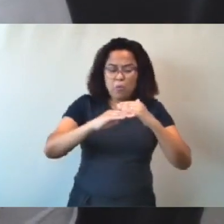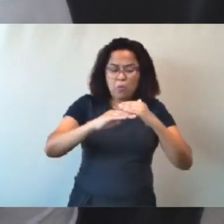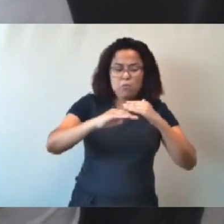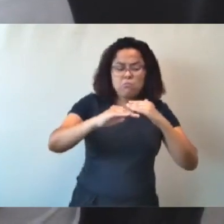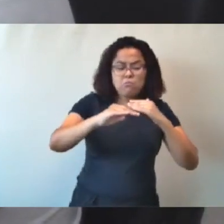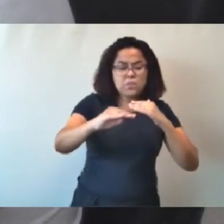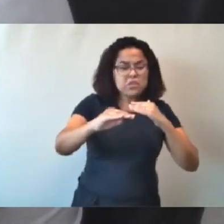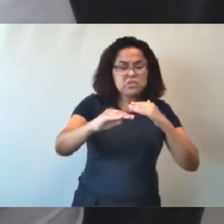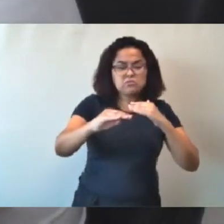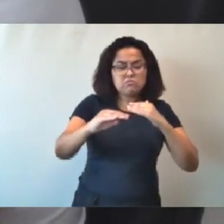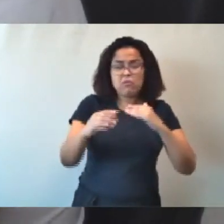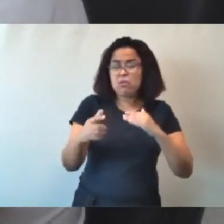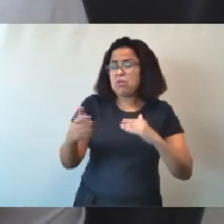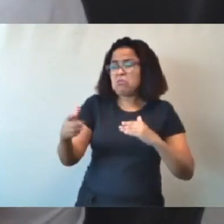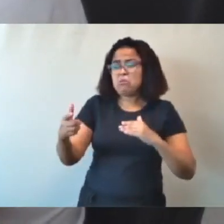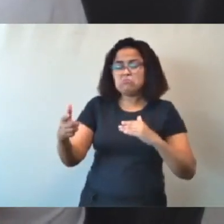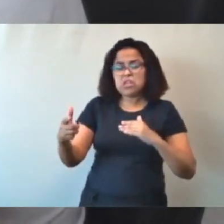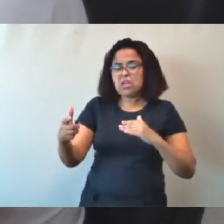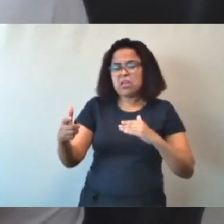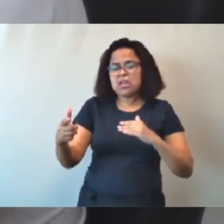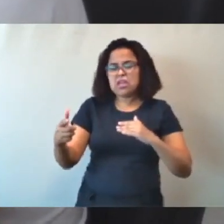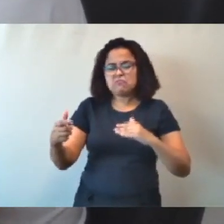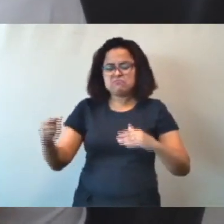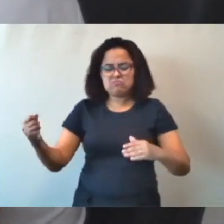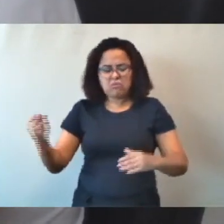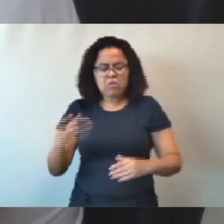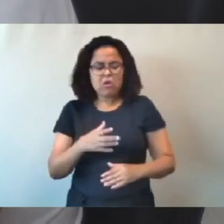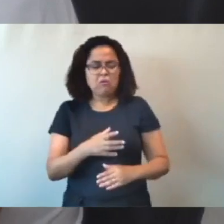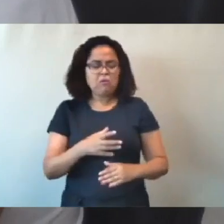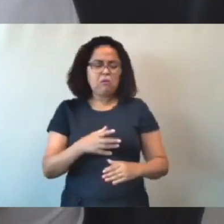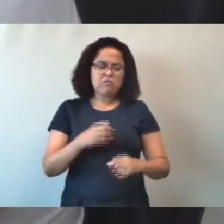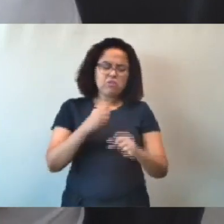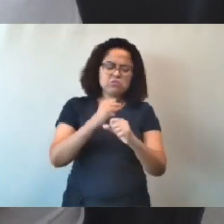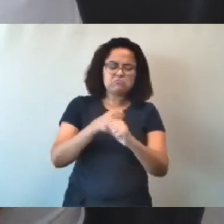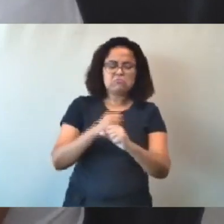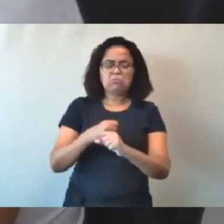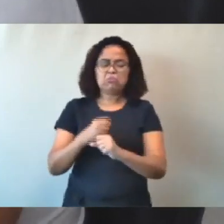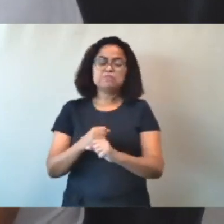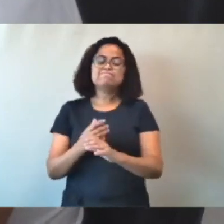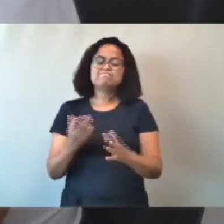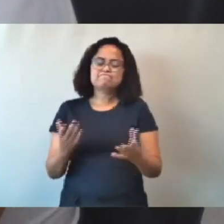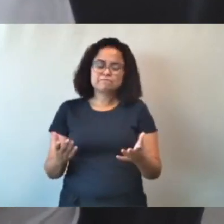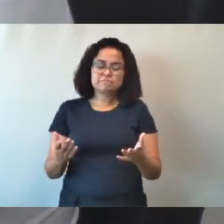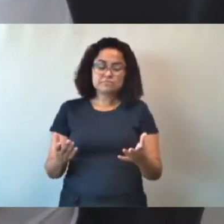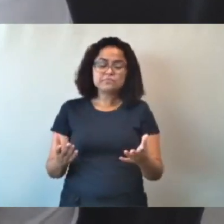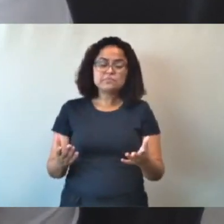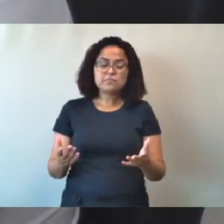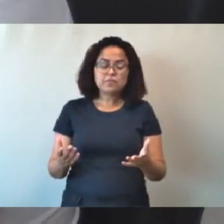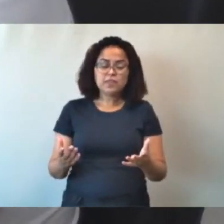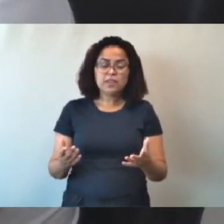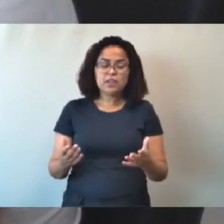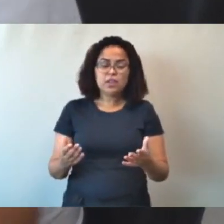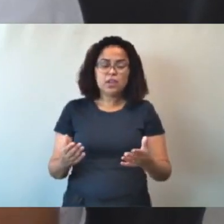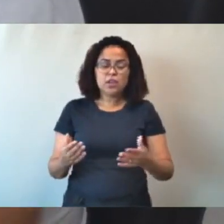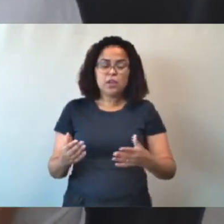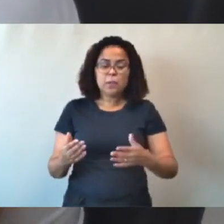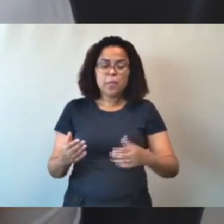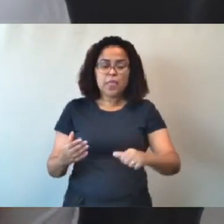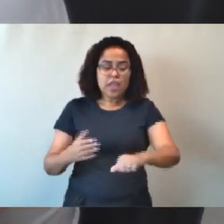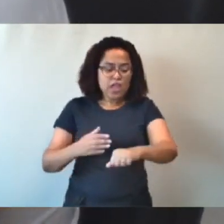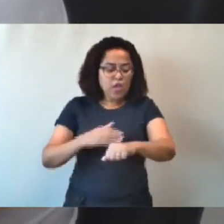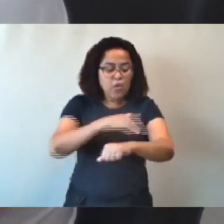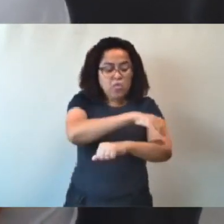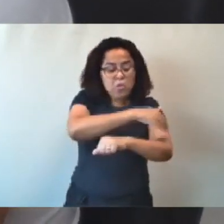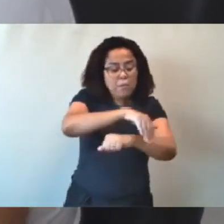Horizonte. Então, nós não temos respaldo da prefeitura. Então, o passeio é super largo, nós temos um passeio da Abílio Machado de quase 6 metros de largura. Podemos